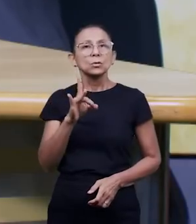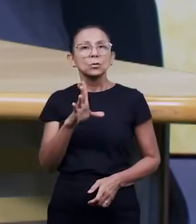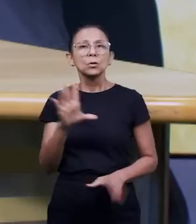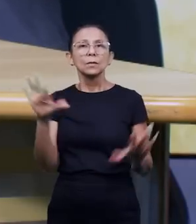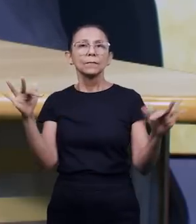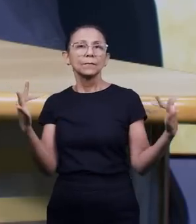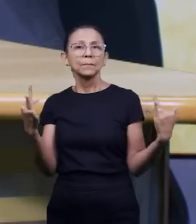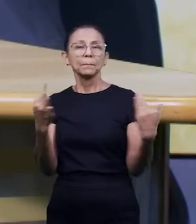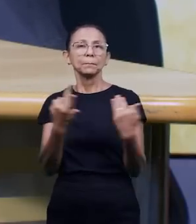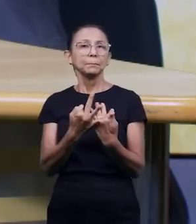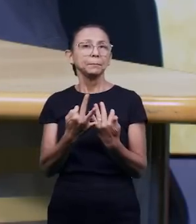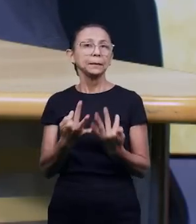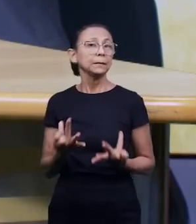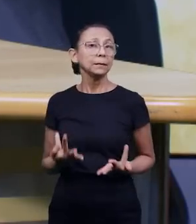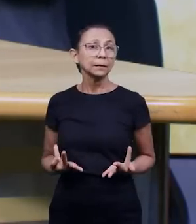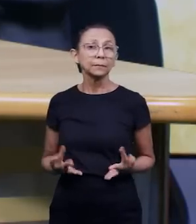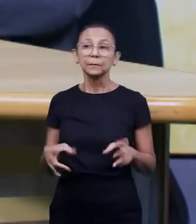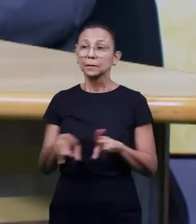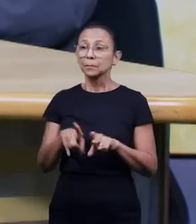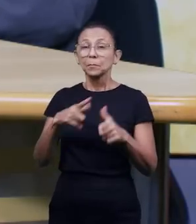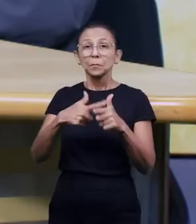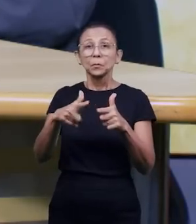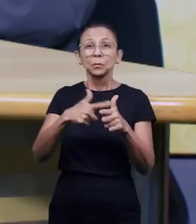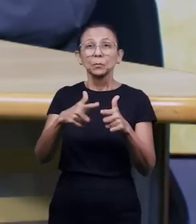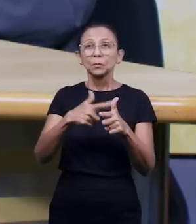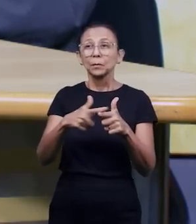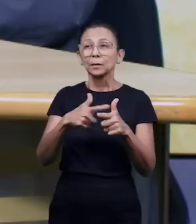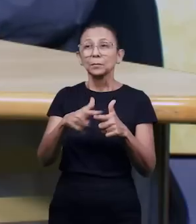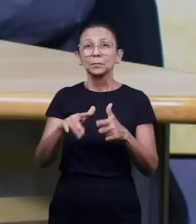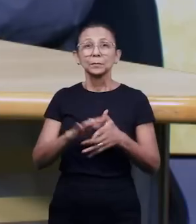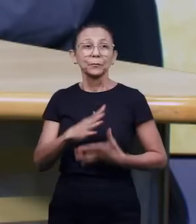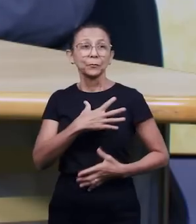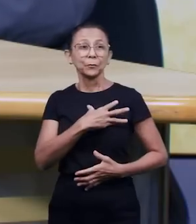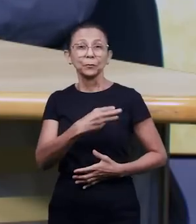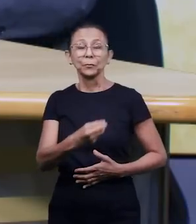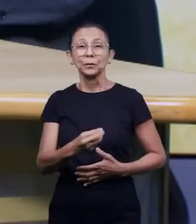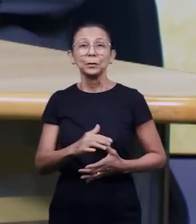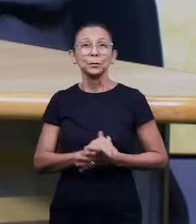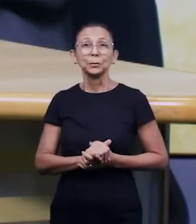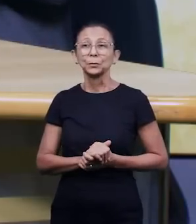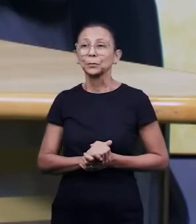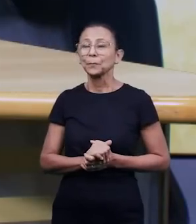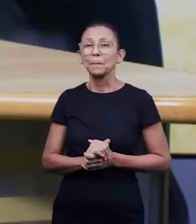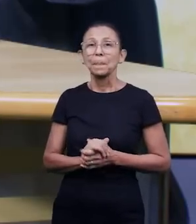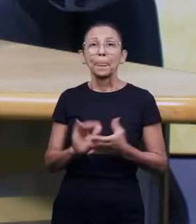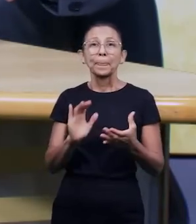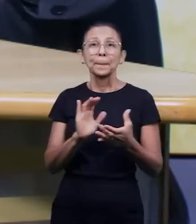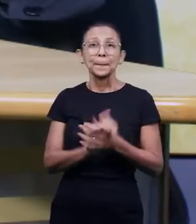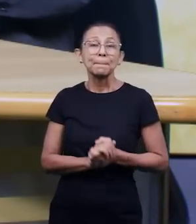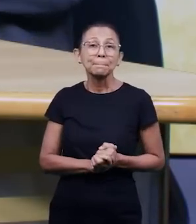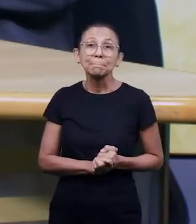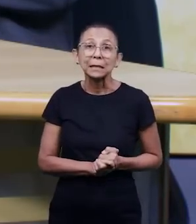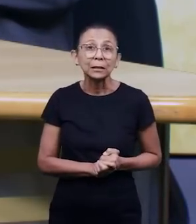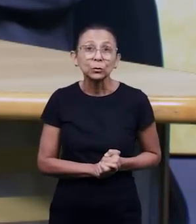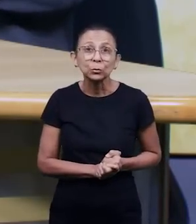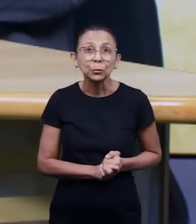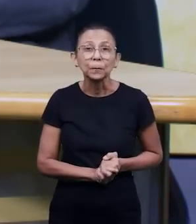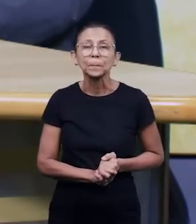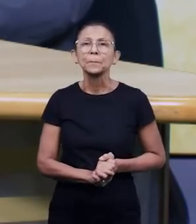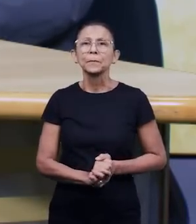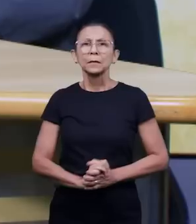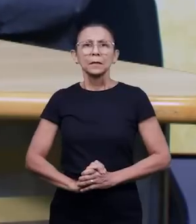Só que isso vai em cima do pastor. Mas como é que você fez isso? Não, o senhor me deu um dom. Rapaz, mas que dom?